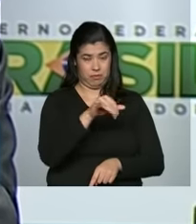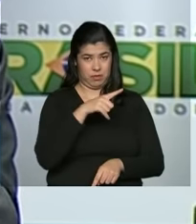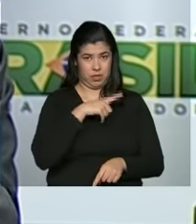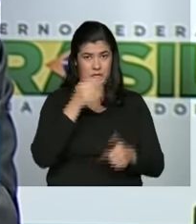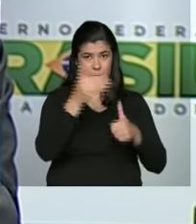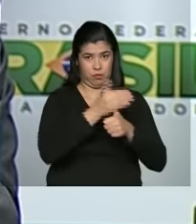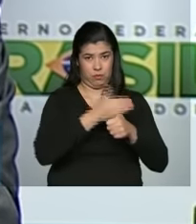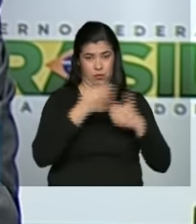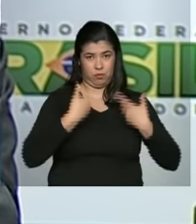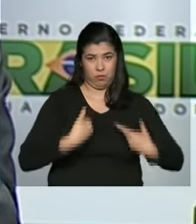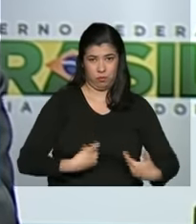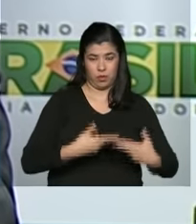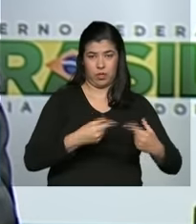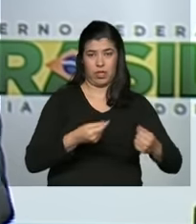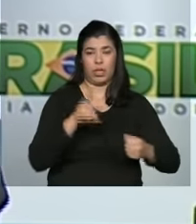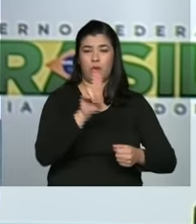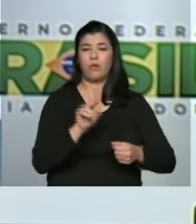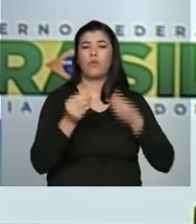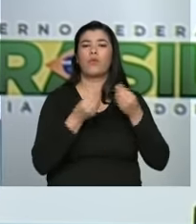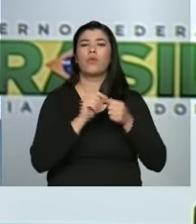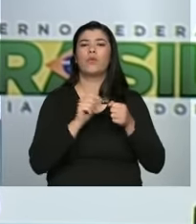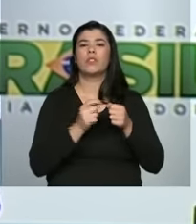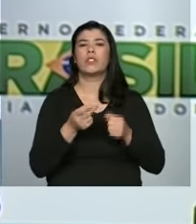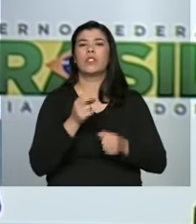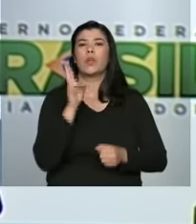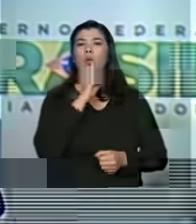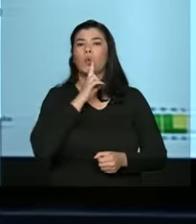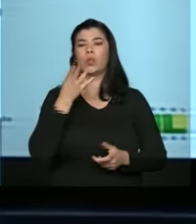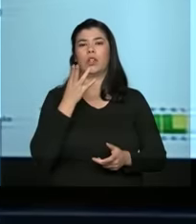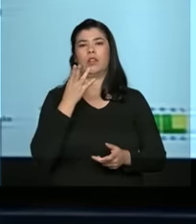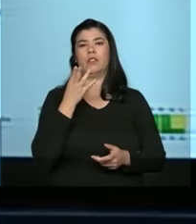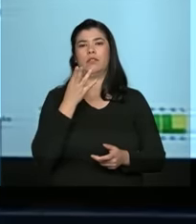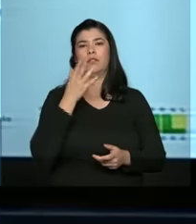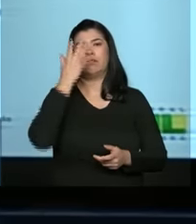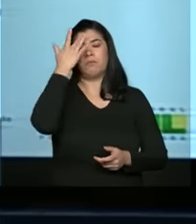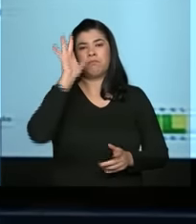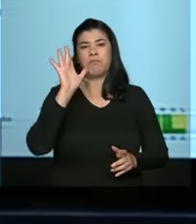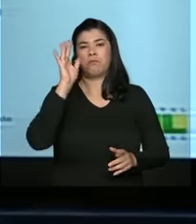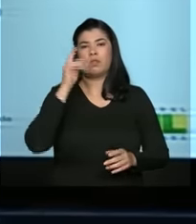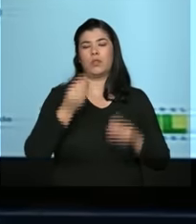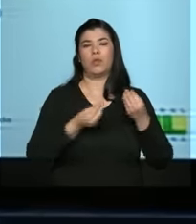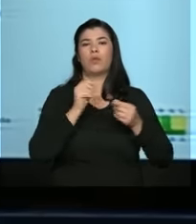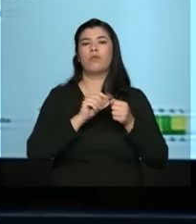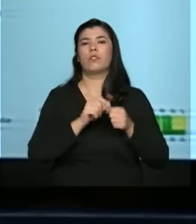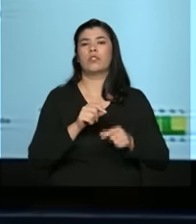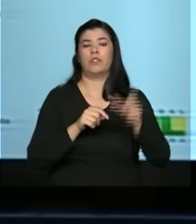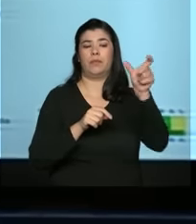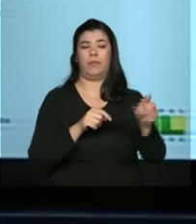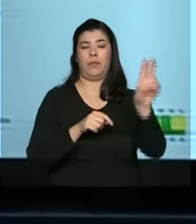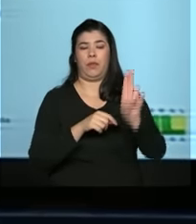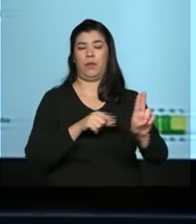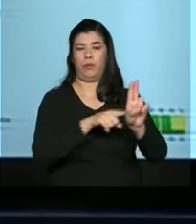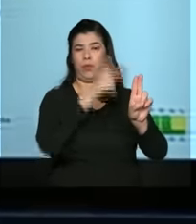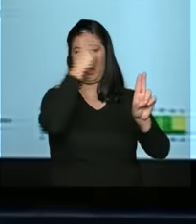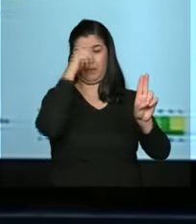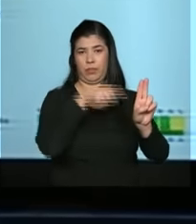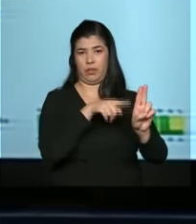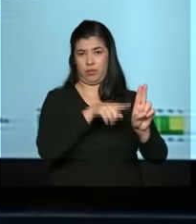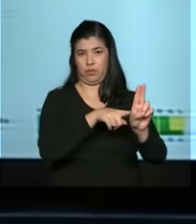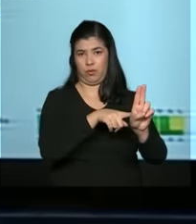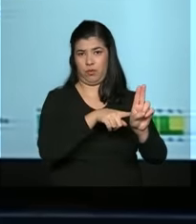são utilizados em situação de urgência emergência em que aquele usuário que vai receber o